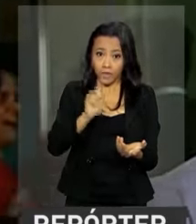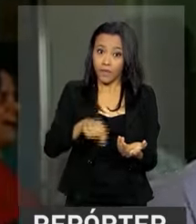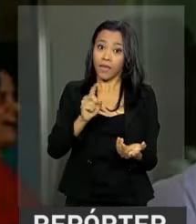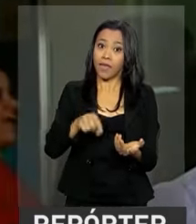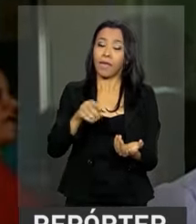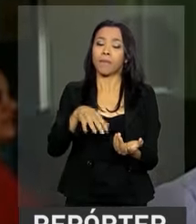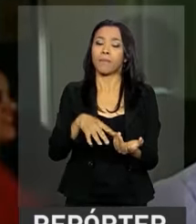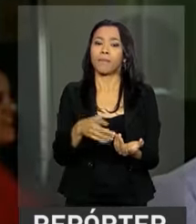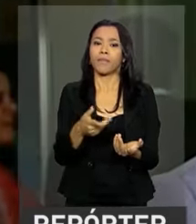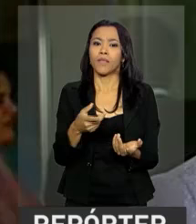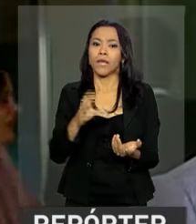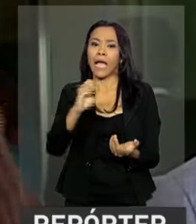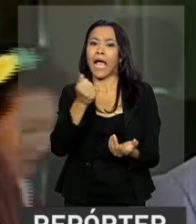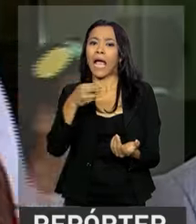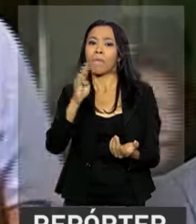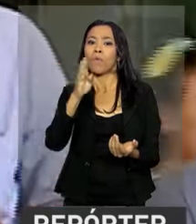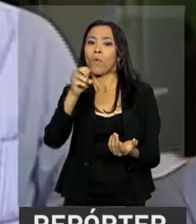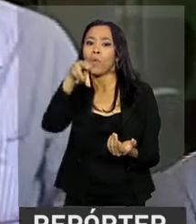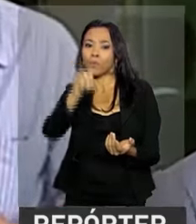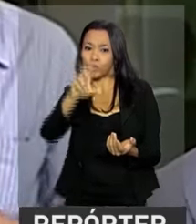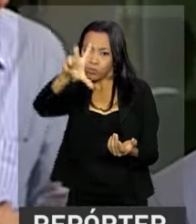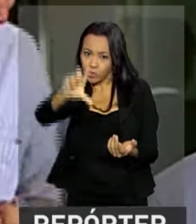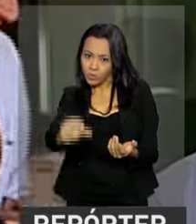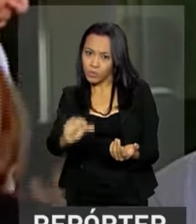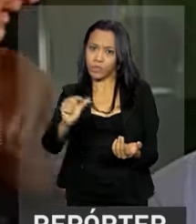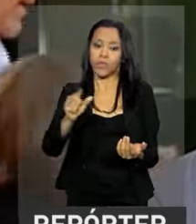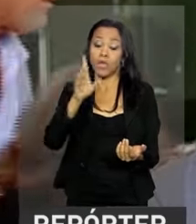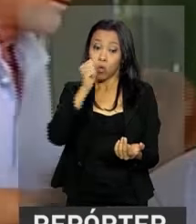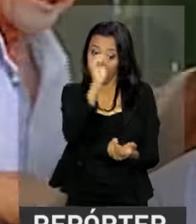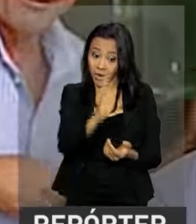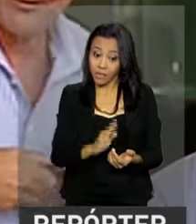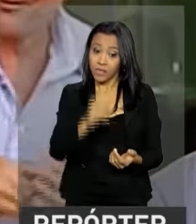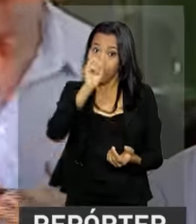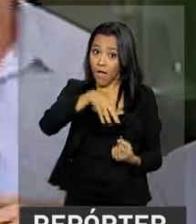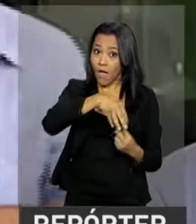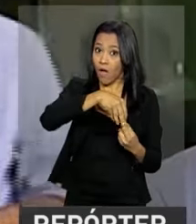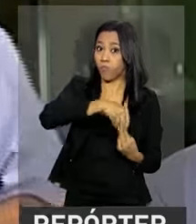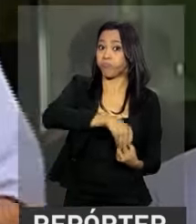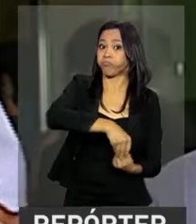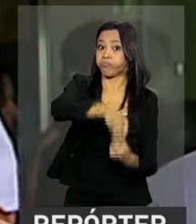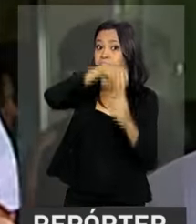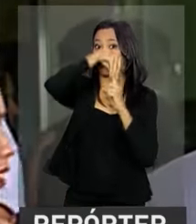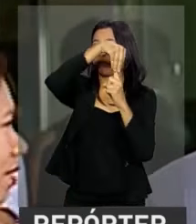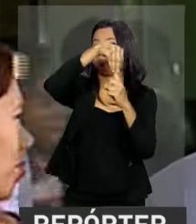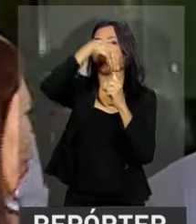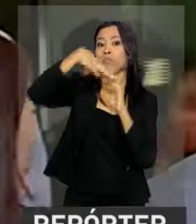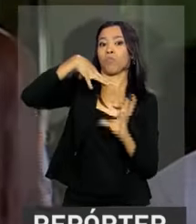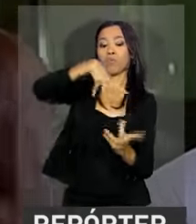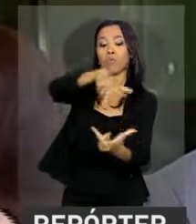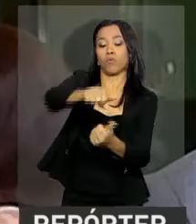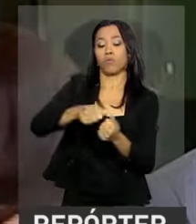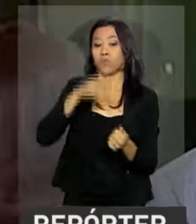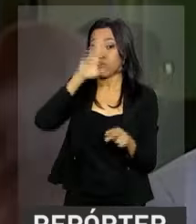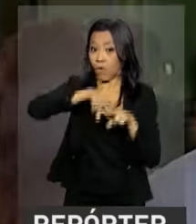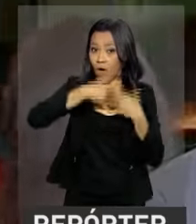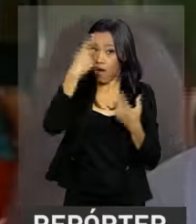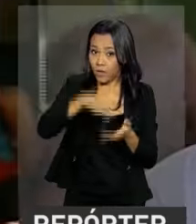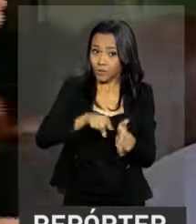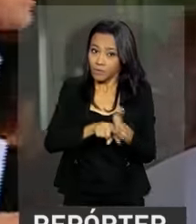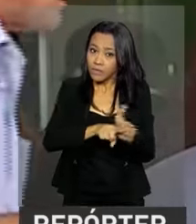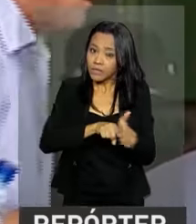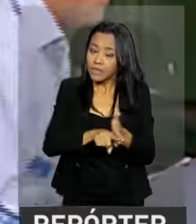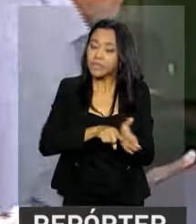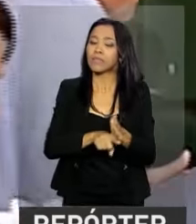de baixo carbono o brasil está dando exemplos para o mundo graças à pesquisa e inovação que está desenvolvendo